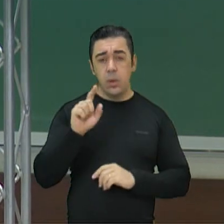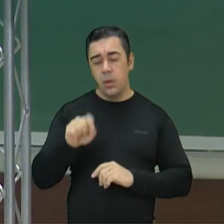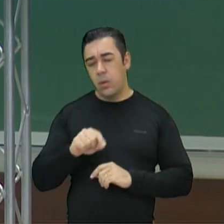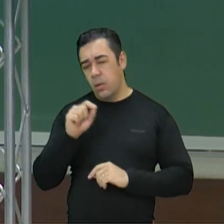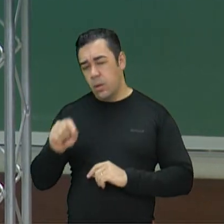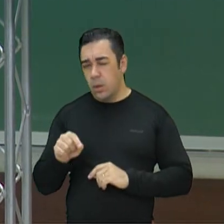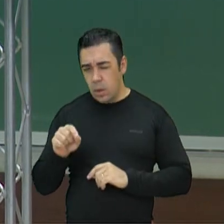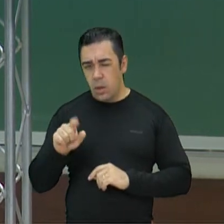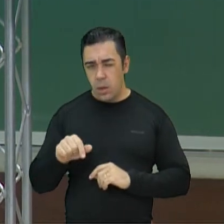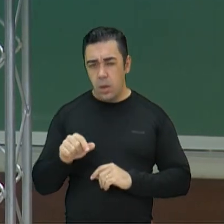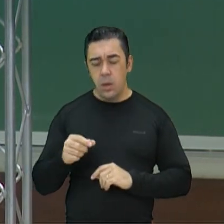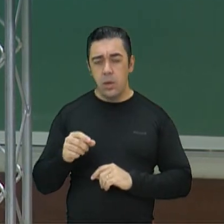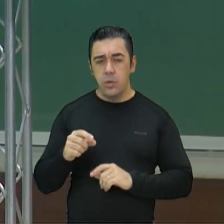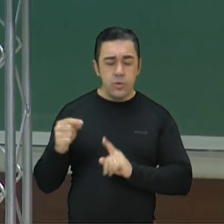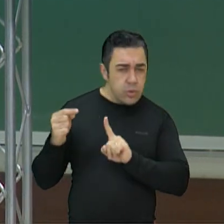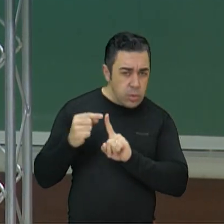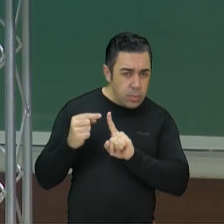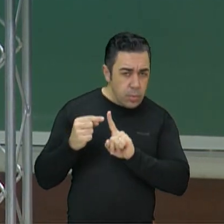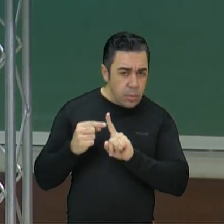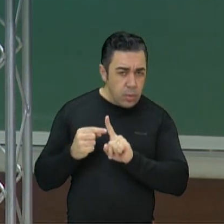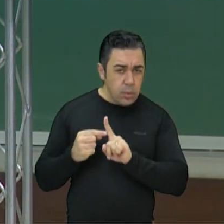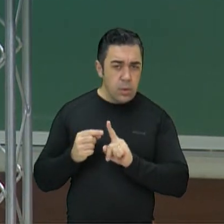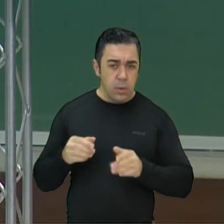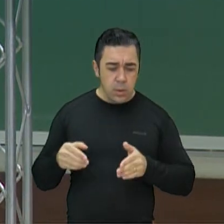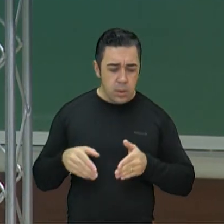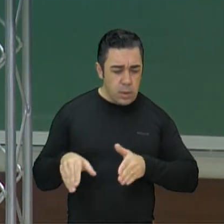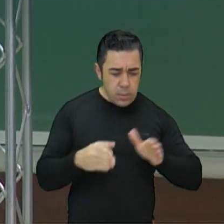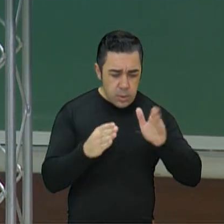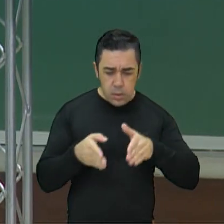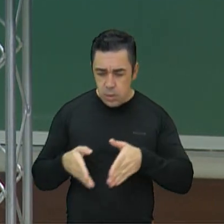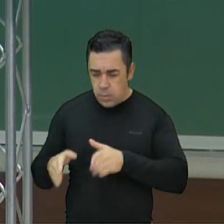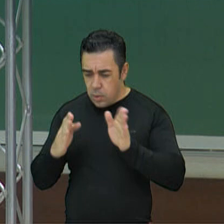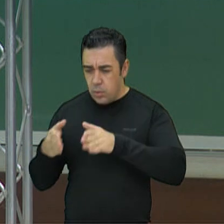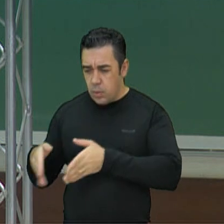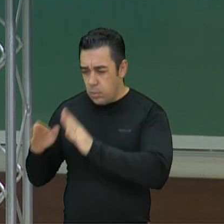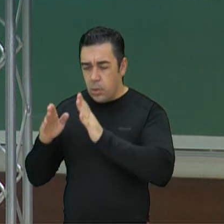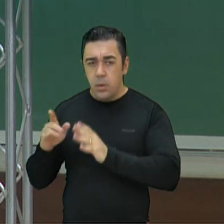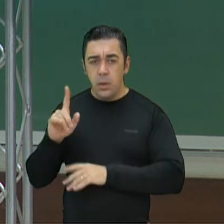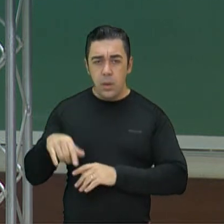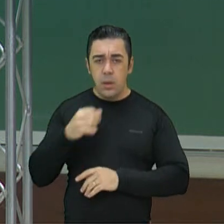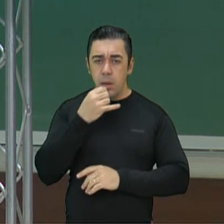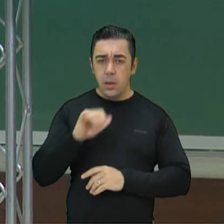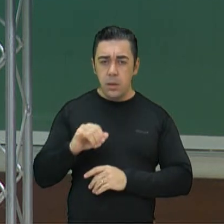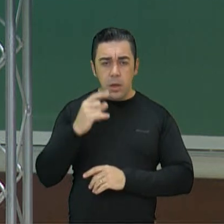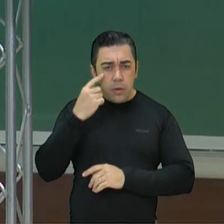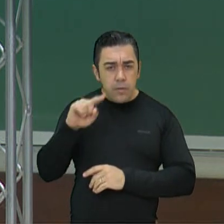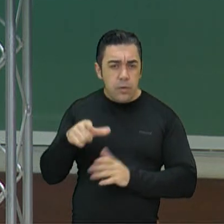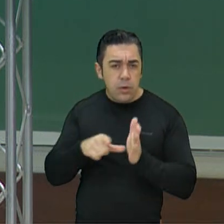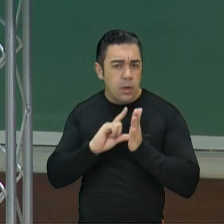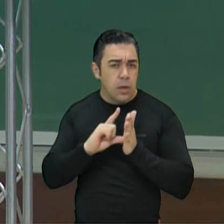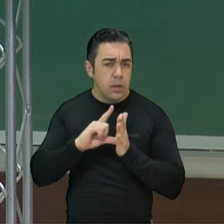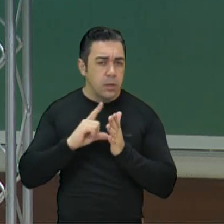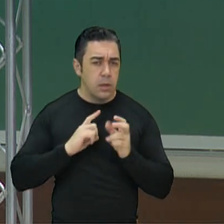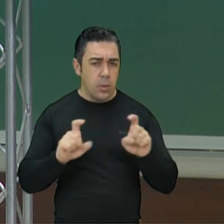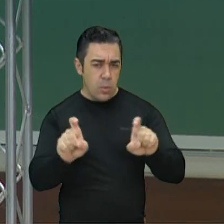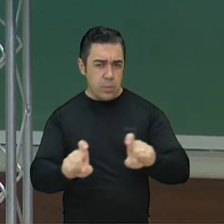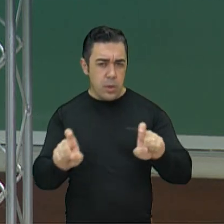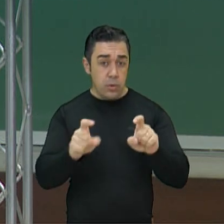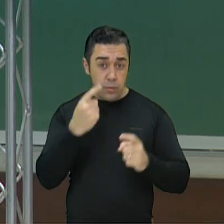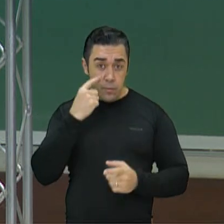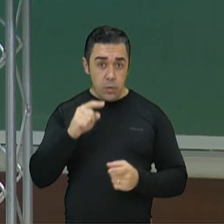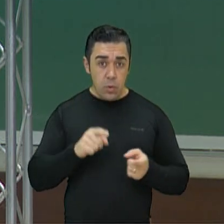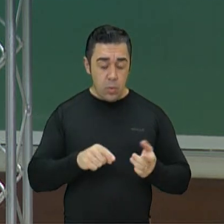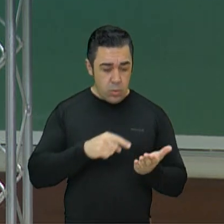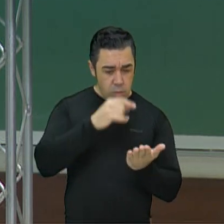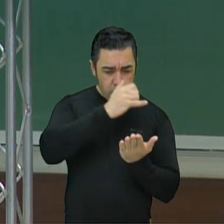de caminhos, né? Nós vimos lá no início ali aquela placa de computador. Dentro dessa placa de computador